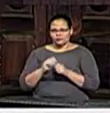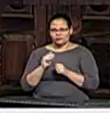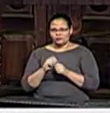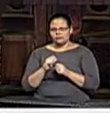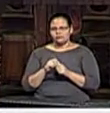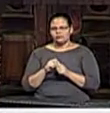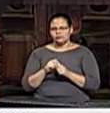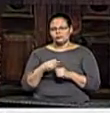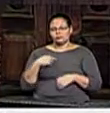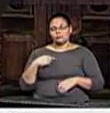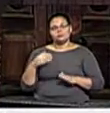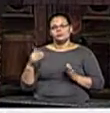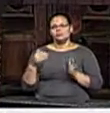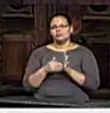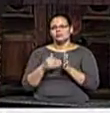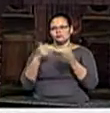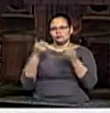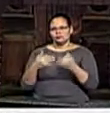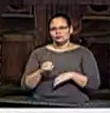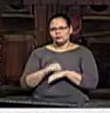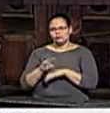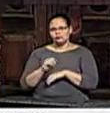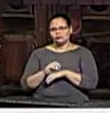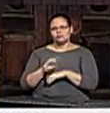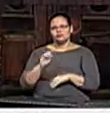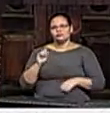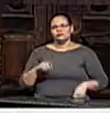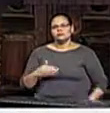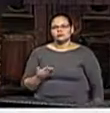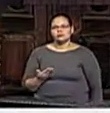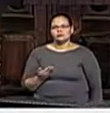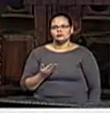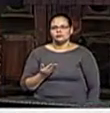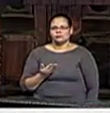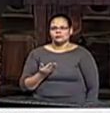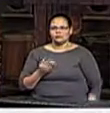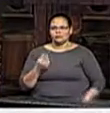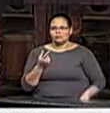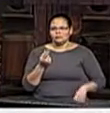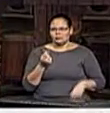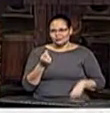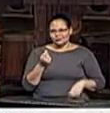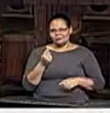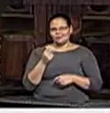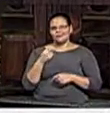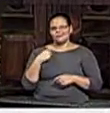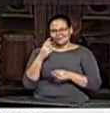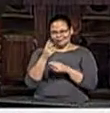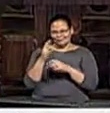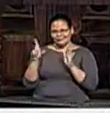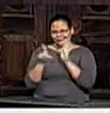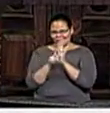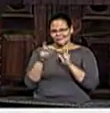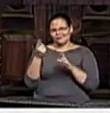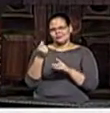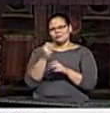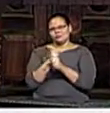por último, quero colocar aqui, senhor presidente, números constantes da LOA, da Lei Orçamentária